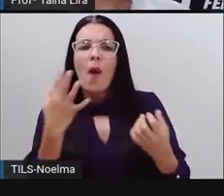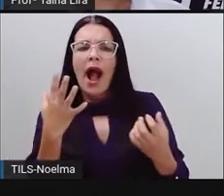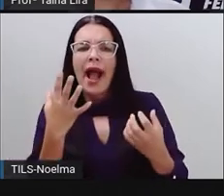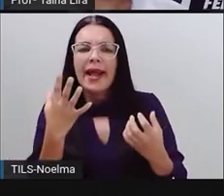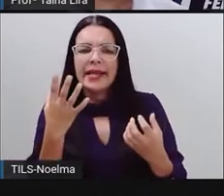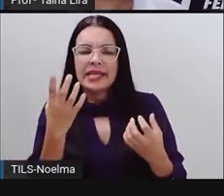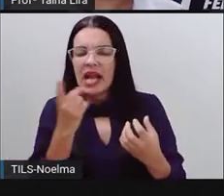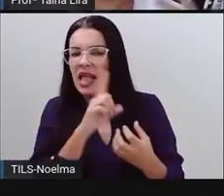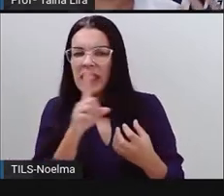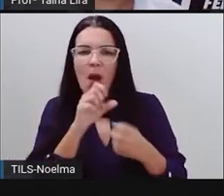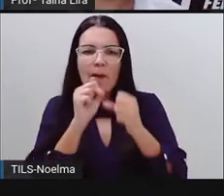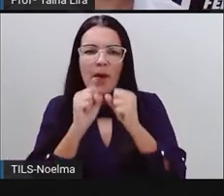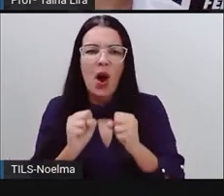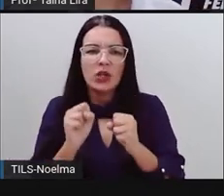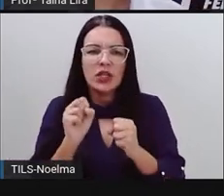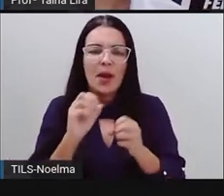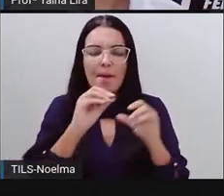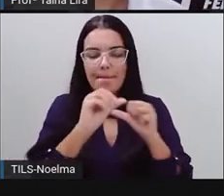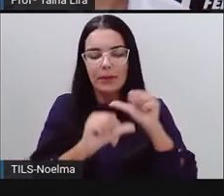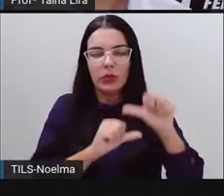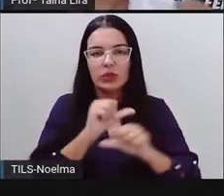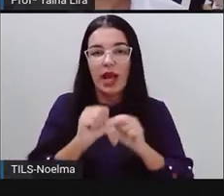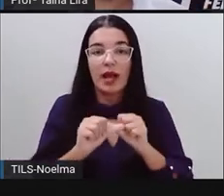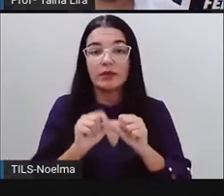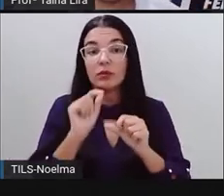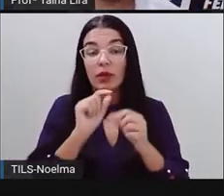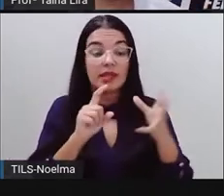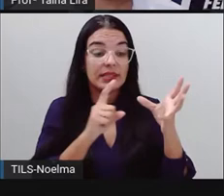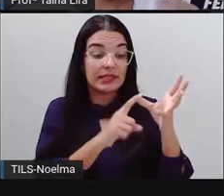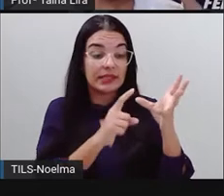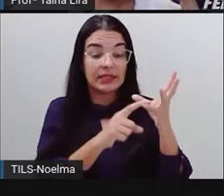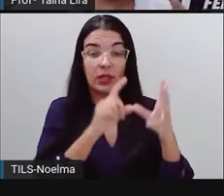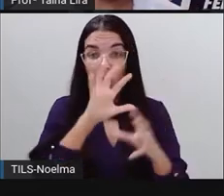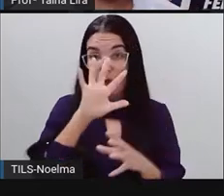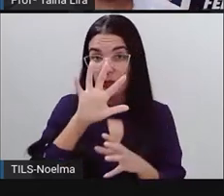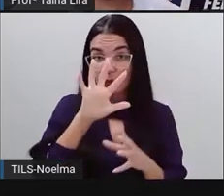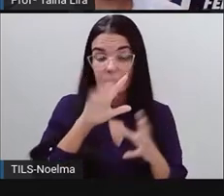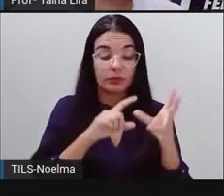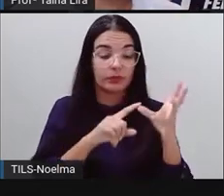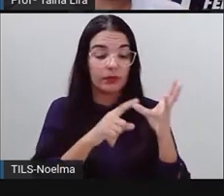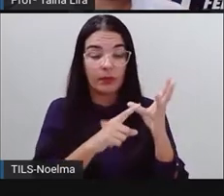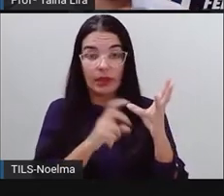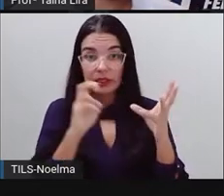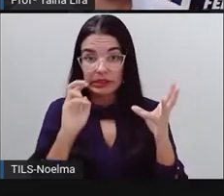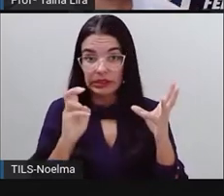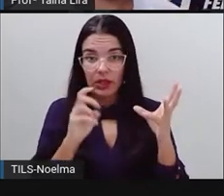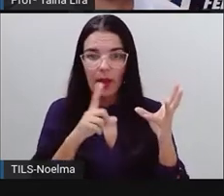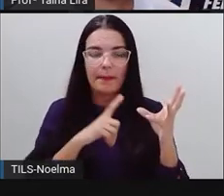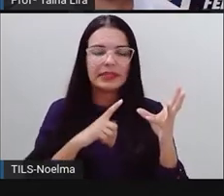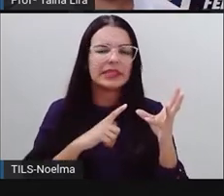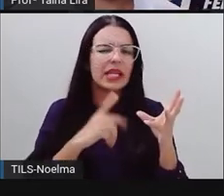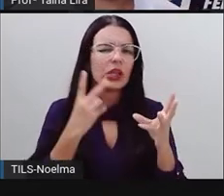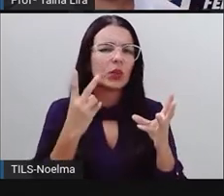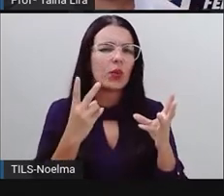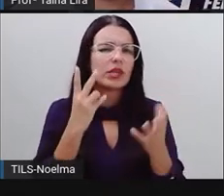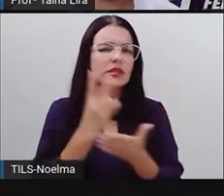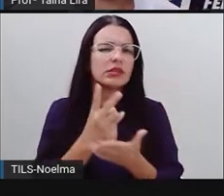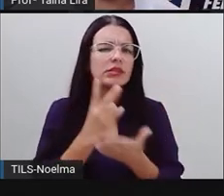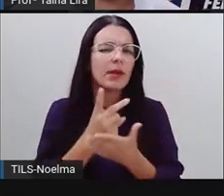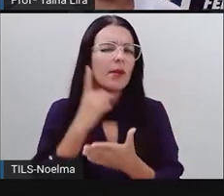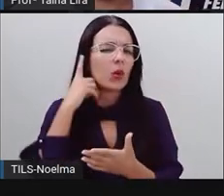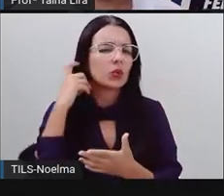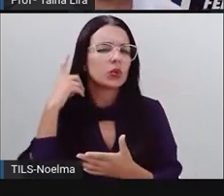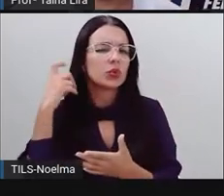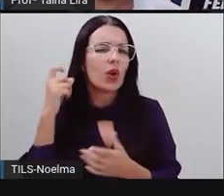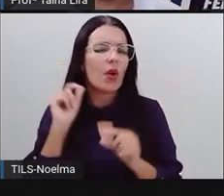pros letrinhas que não podem mudar o som então nós temos aqui as 5 vogais e duas vão ter sempre aí né o